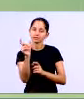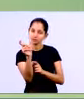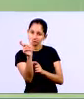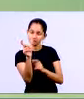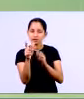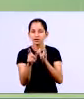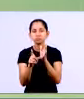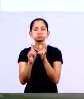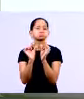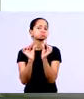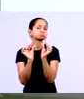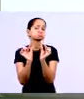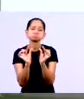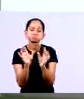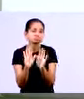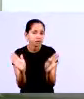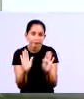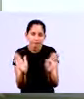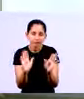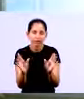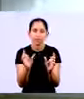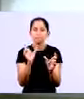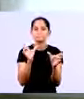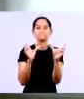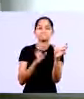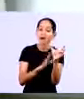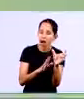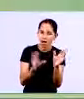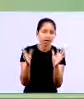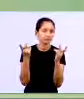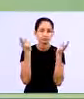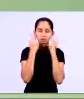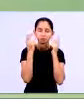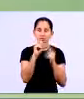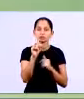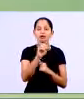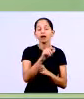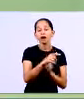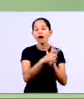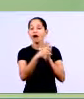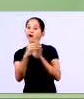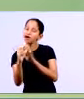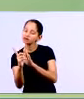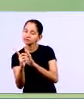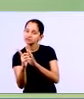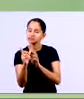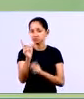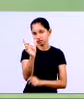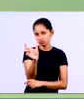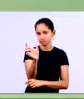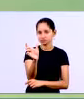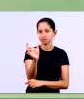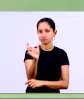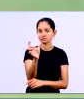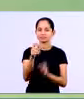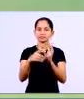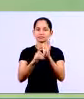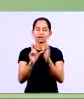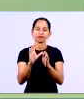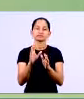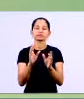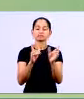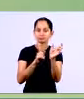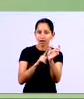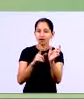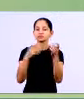um pedacinho de uma palavra que é fixada antes. Olha, fixei antes. Prefixo.